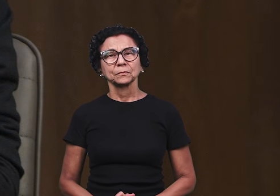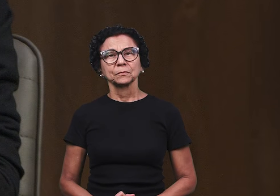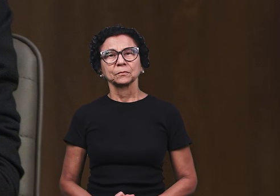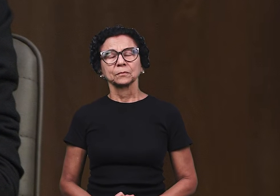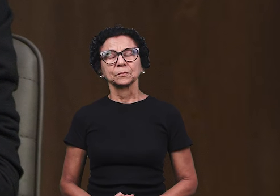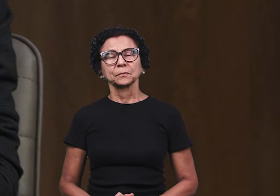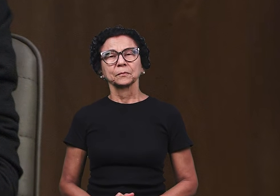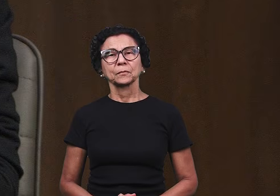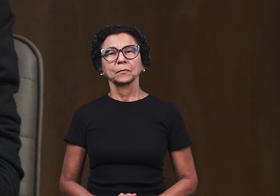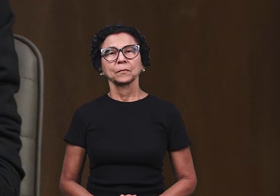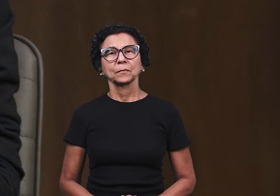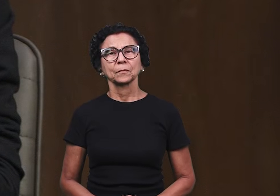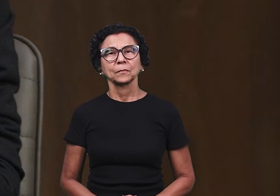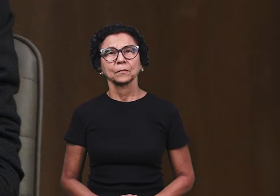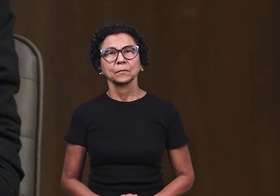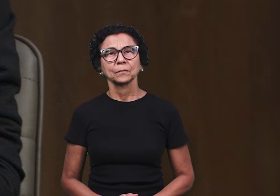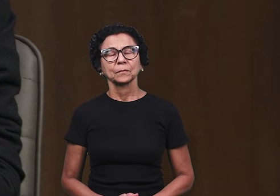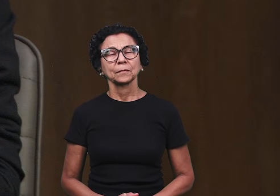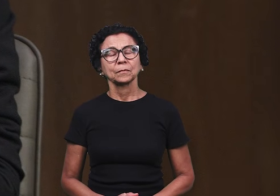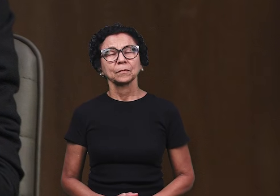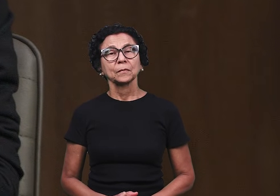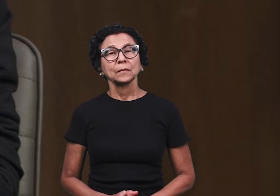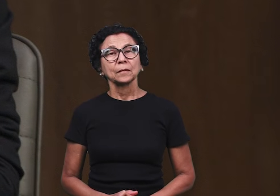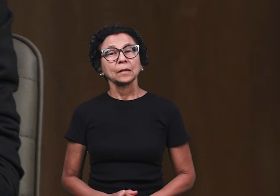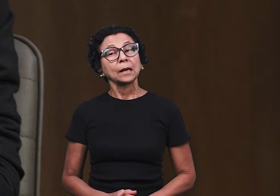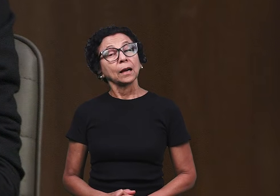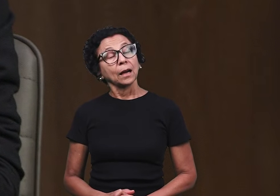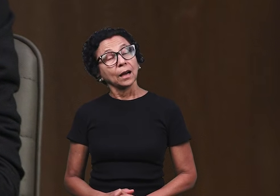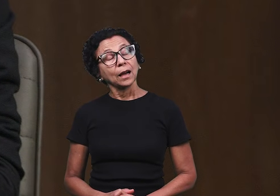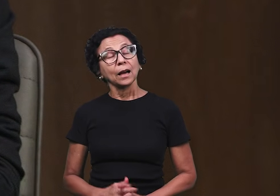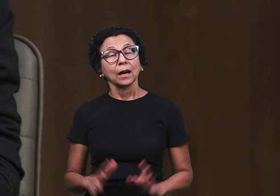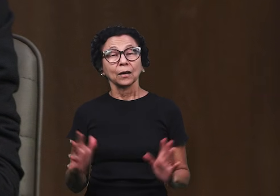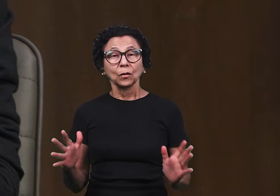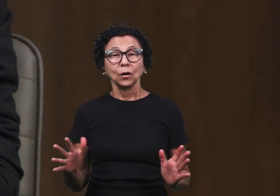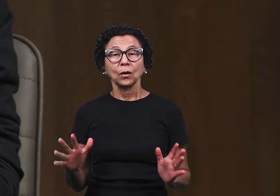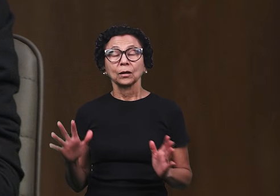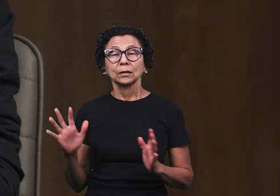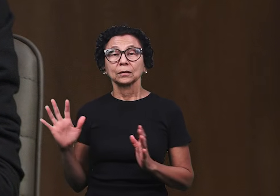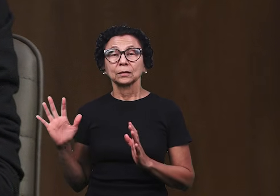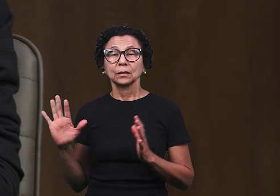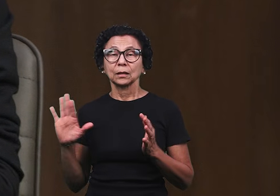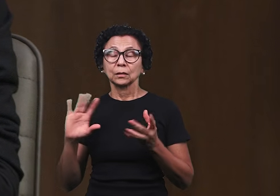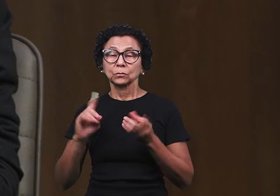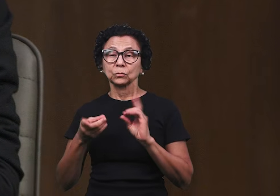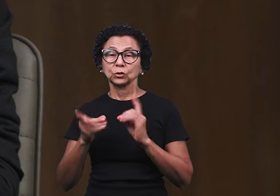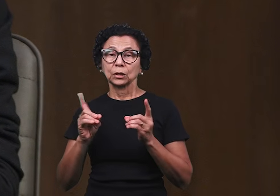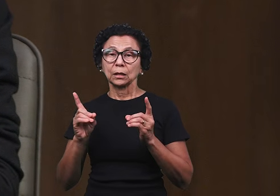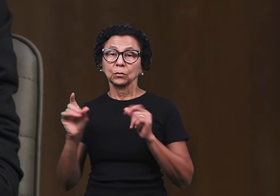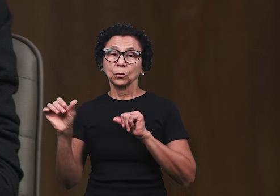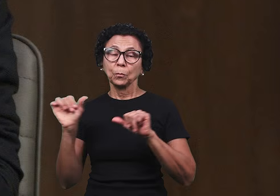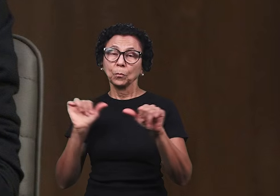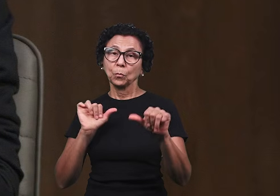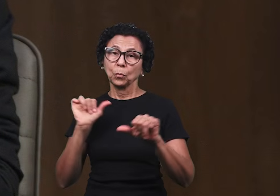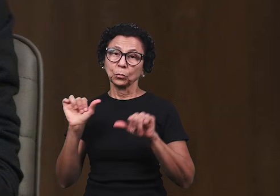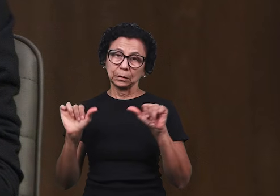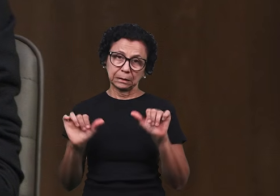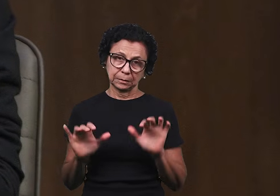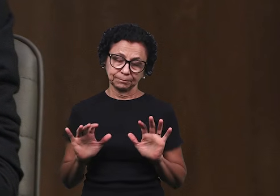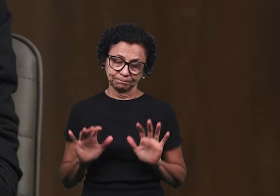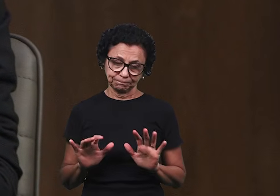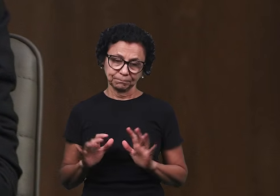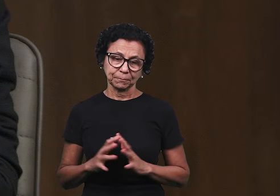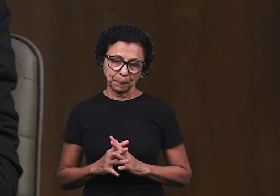E nós vamos ver que agora vai mudar o diálogo da mulher samaritana com o Senhor Jesus, ele muda